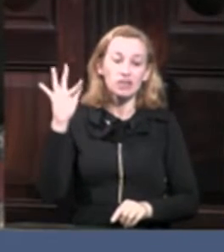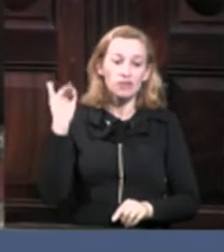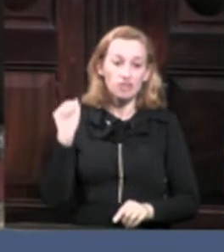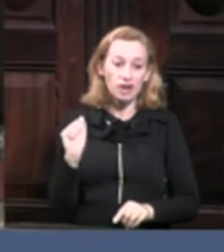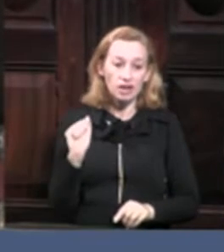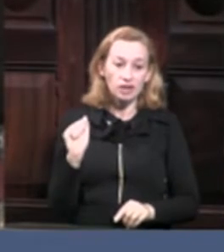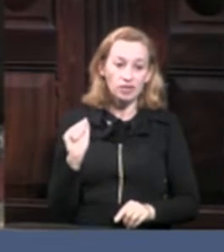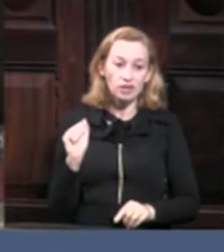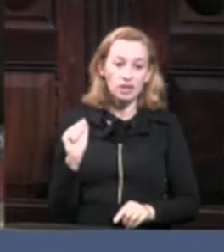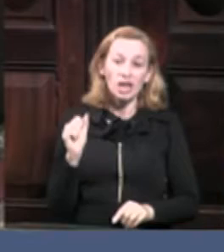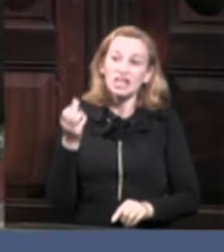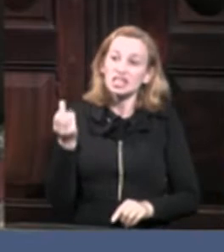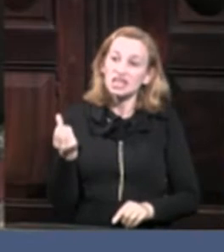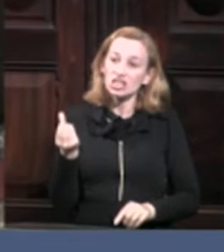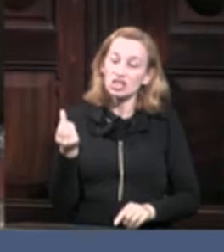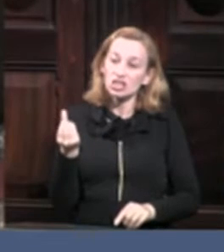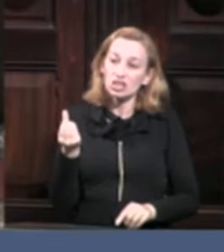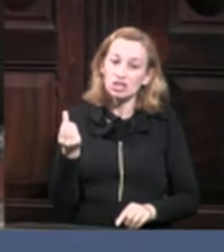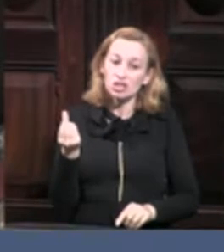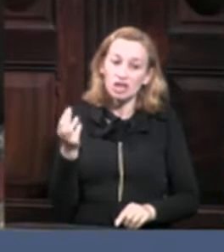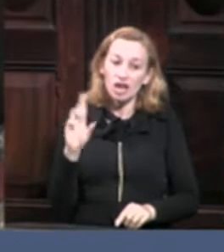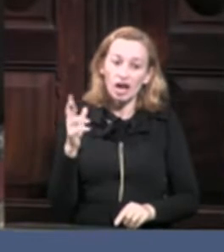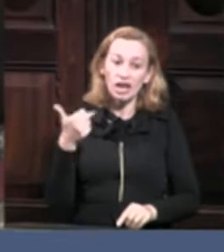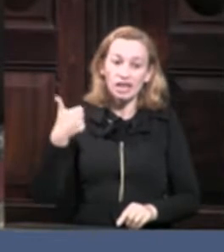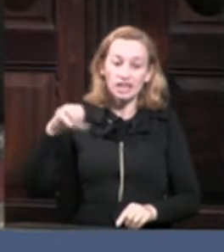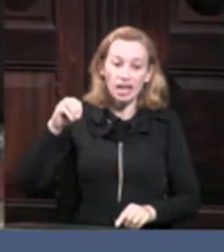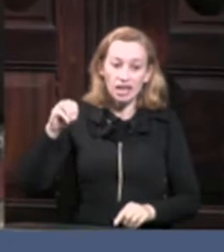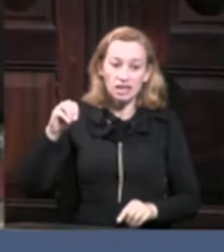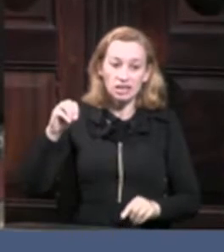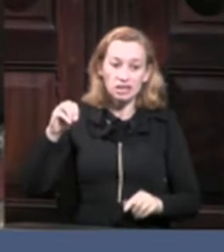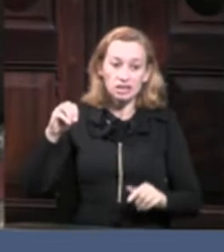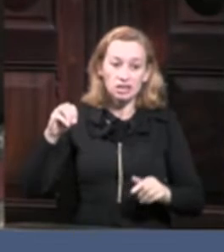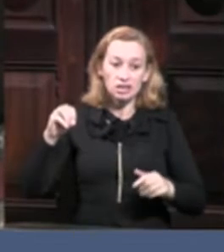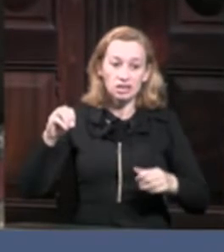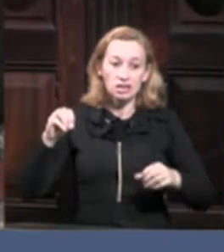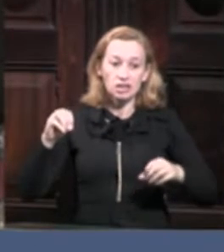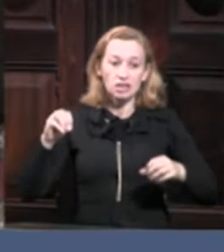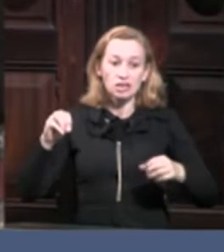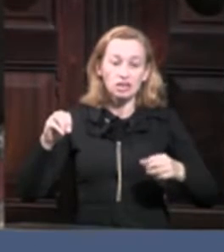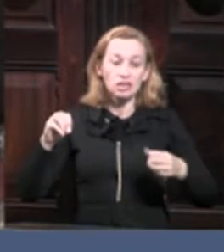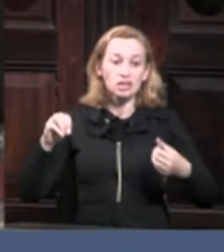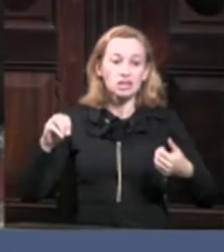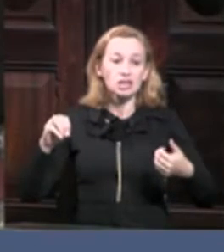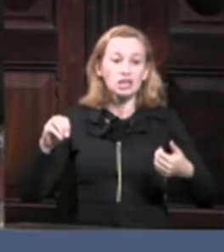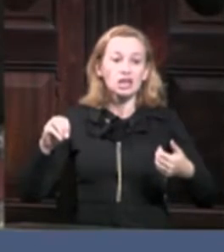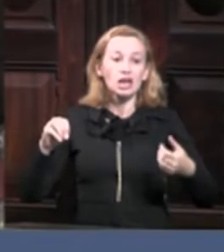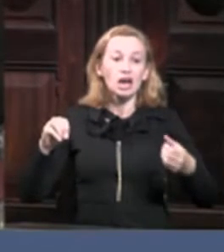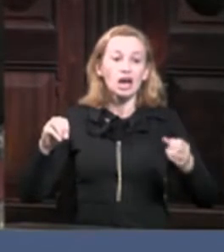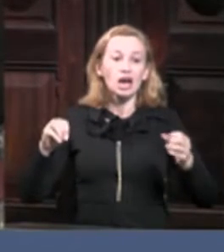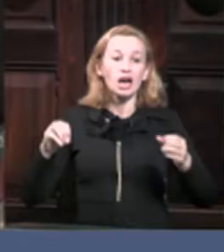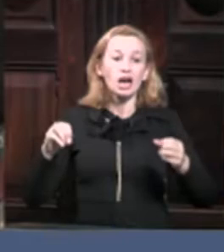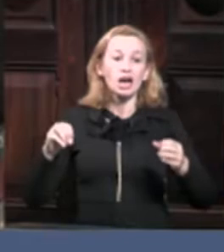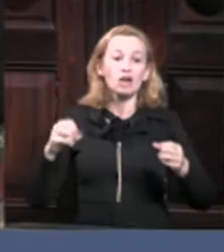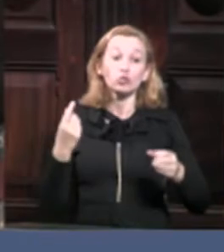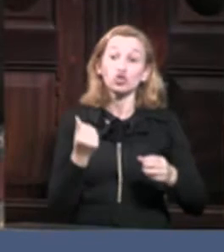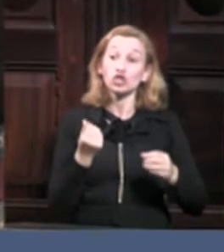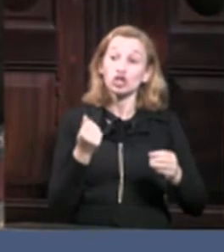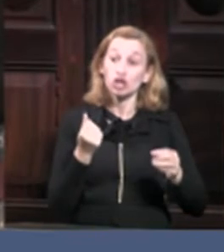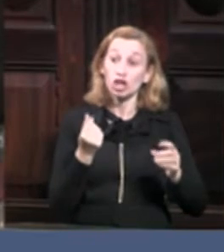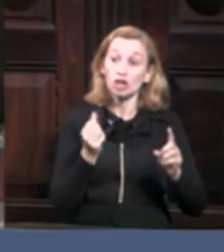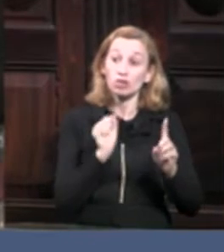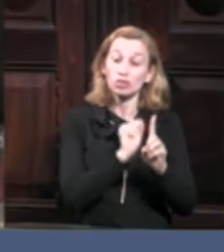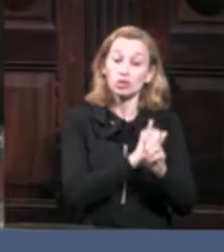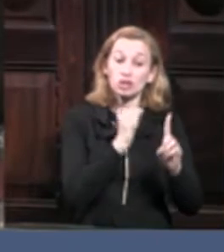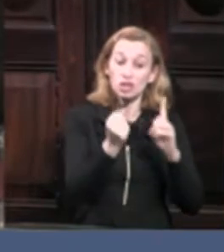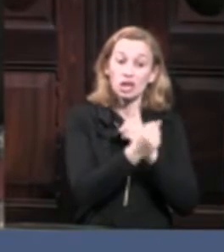6,10 para quem paga em dinheiro. A tarifa social é 95 centavos a menos, 5,15 para quem paga com cartão.